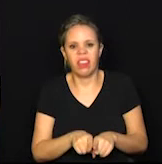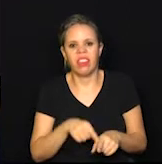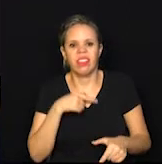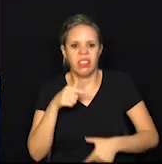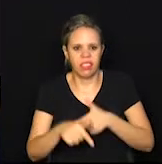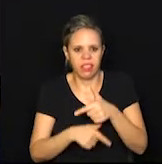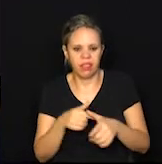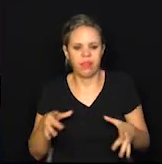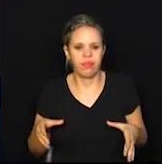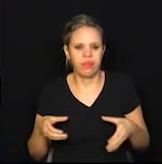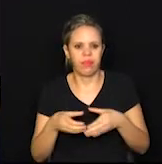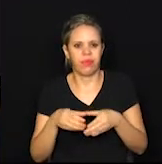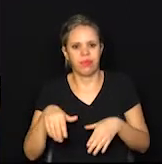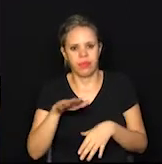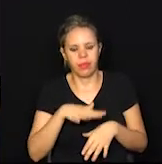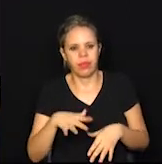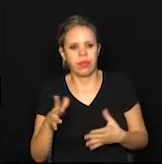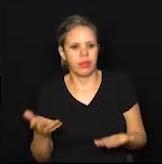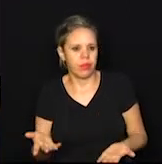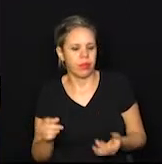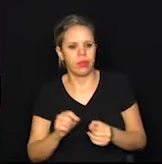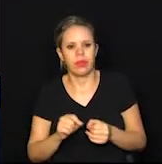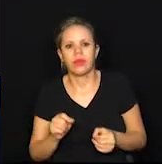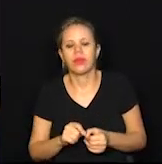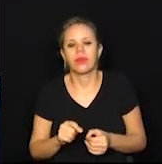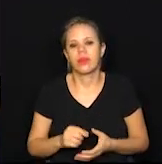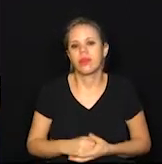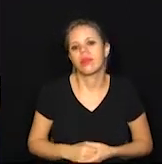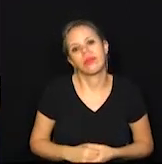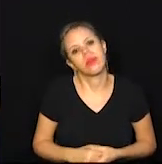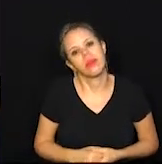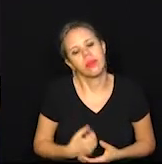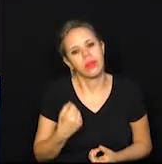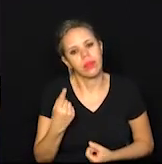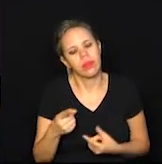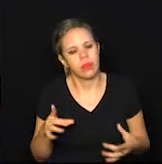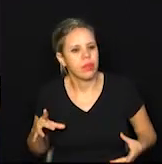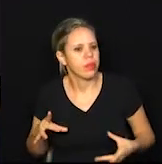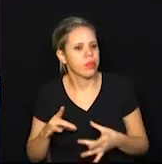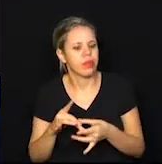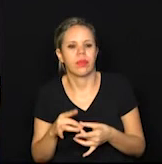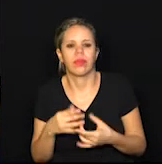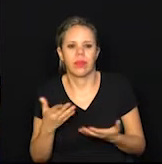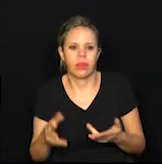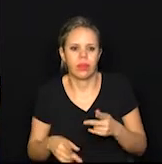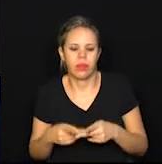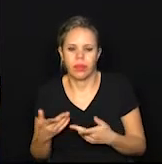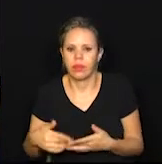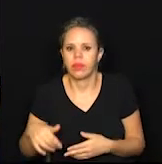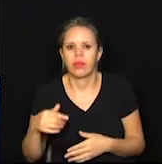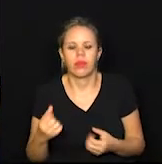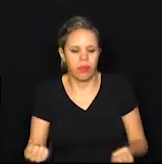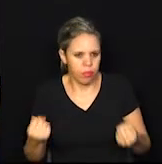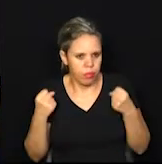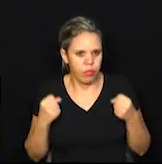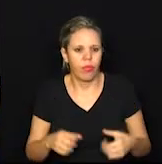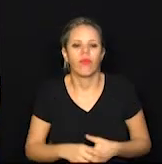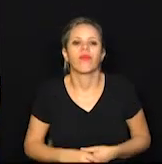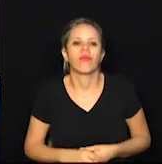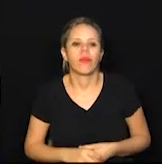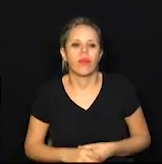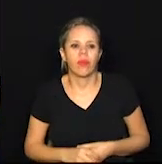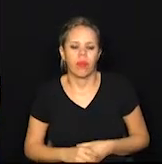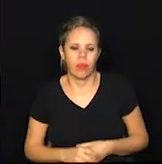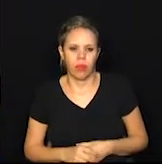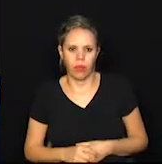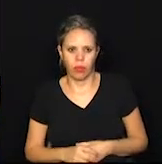em conjunto, com isso a gente fazer alguma parceria com essas academias. Uma